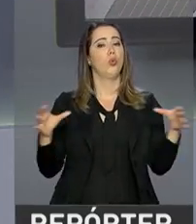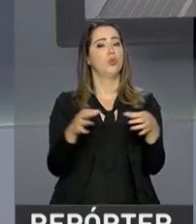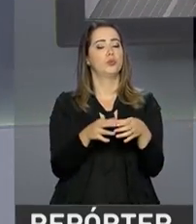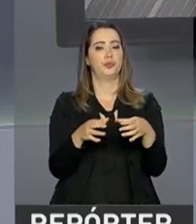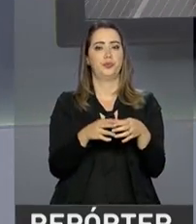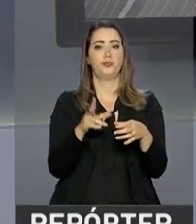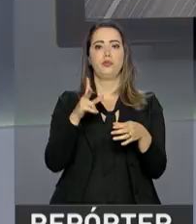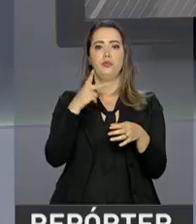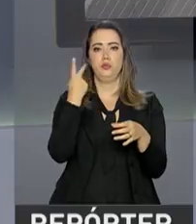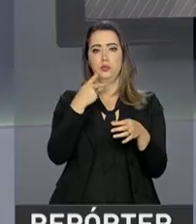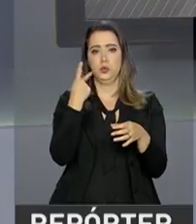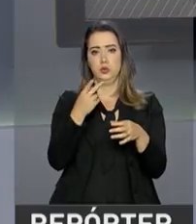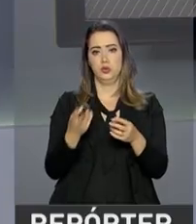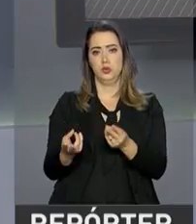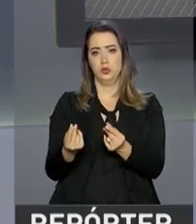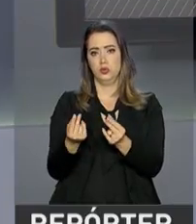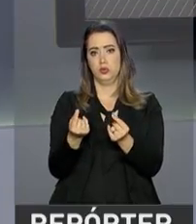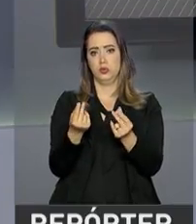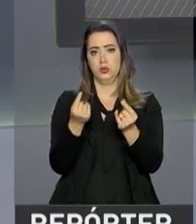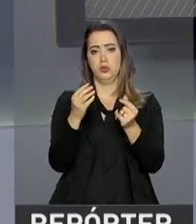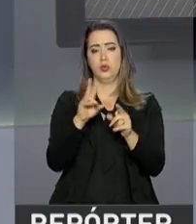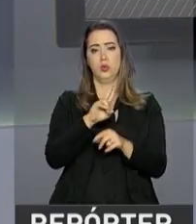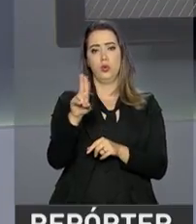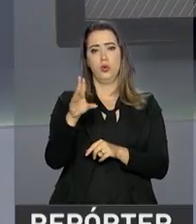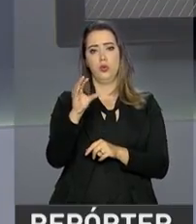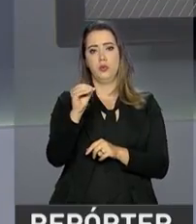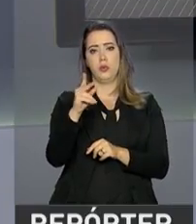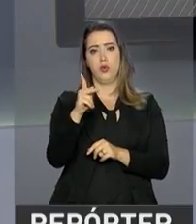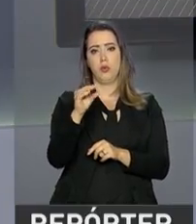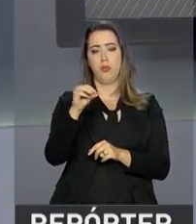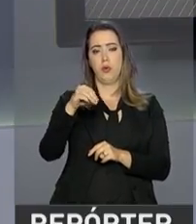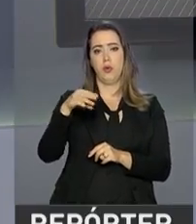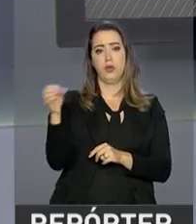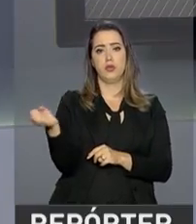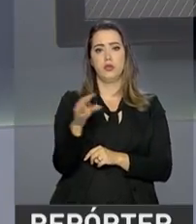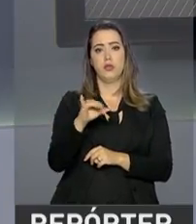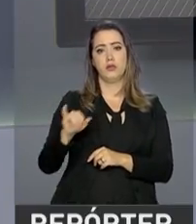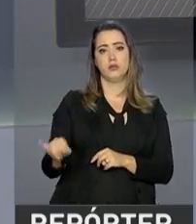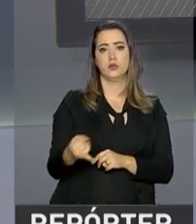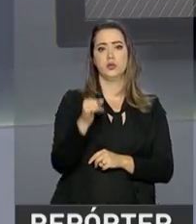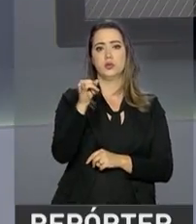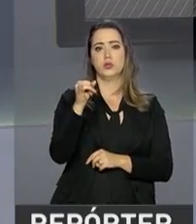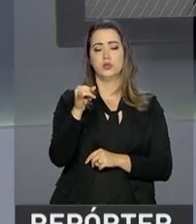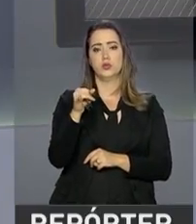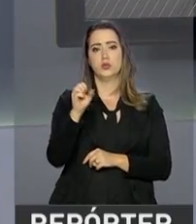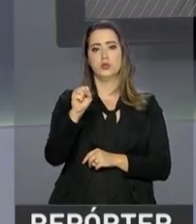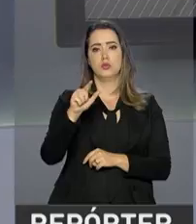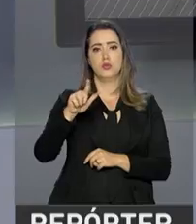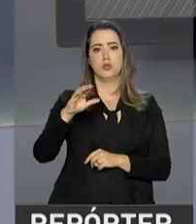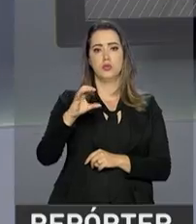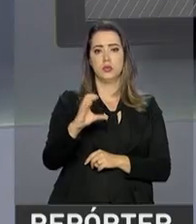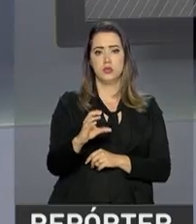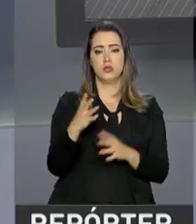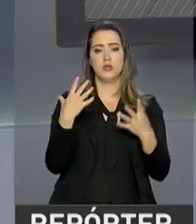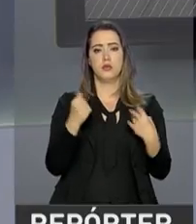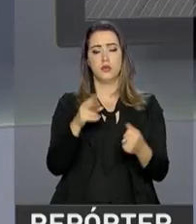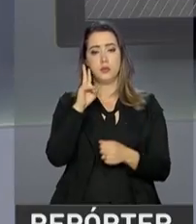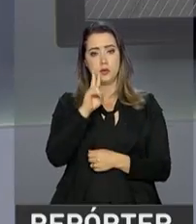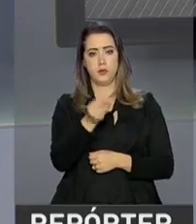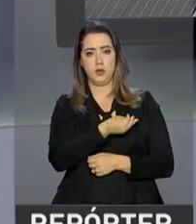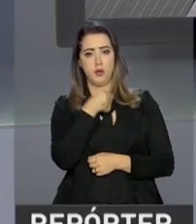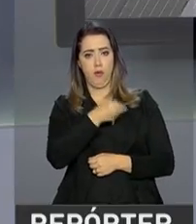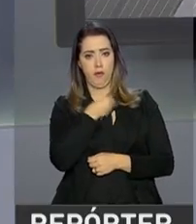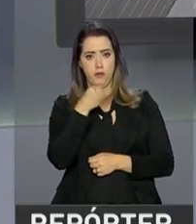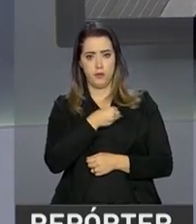monetária copom acaba de divulgar a nova taxa de juros básica da economia a selic vamos falar ao vivo com